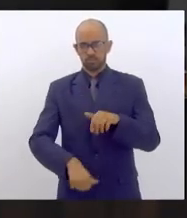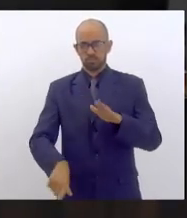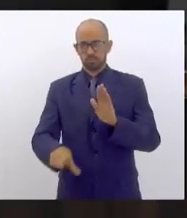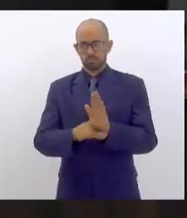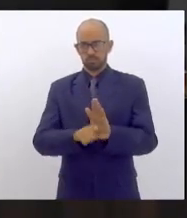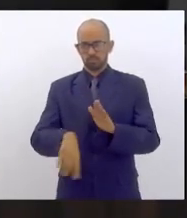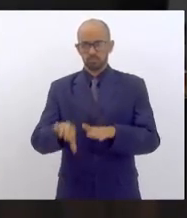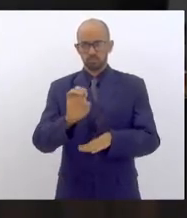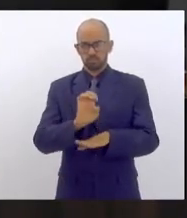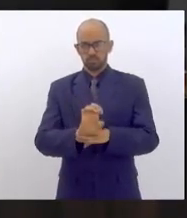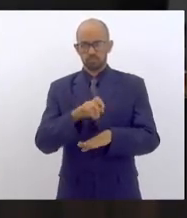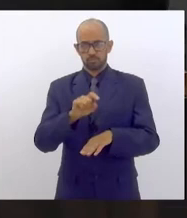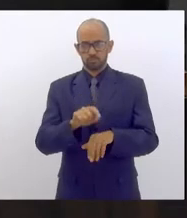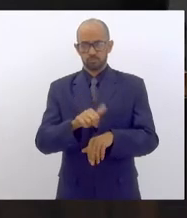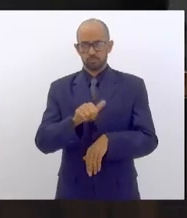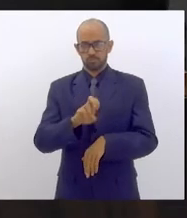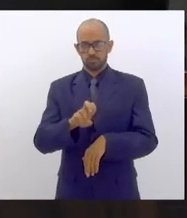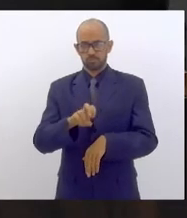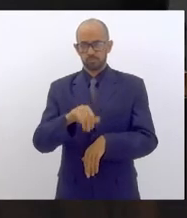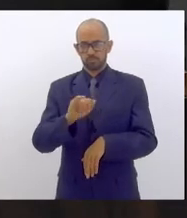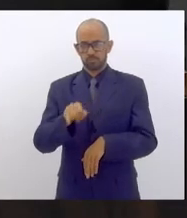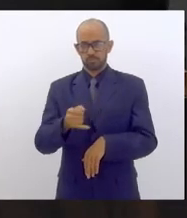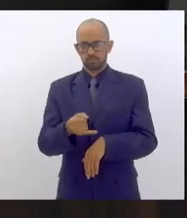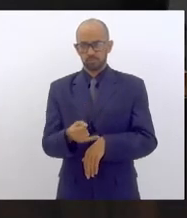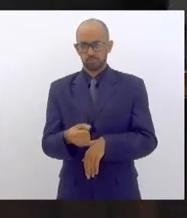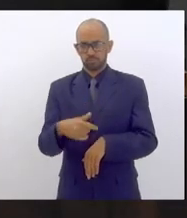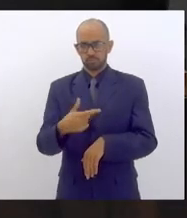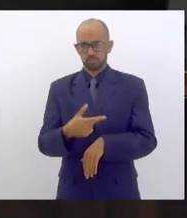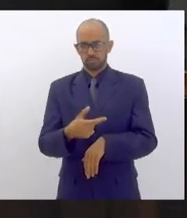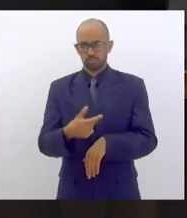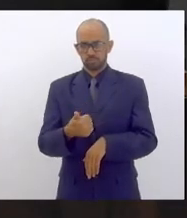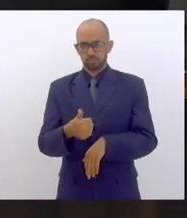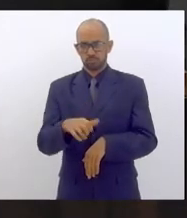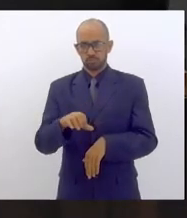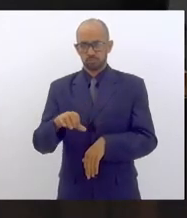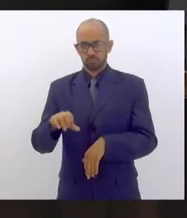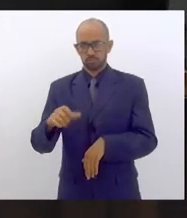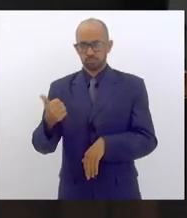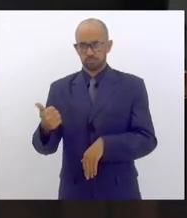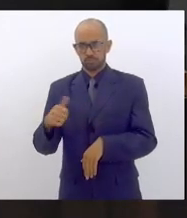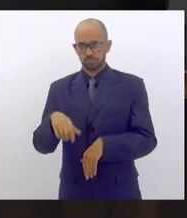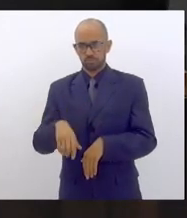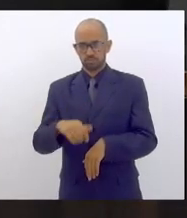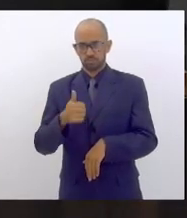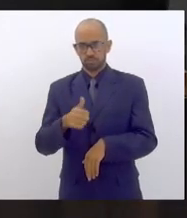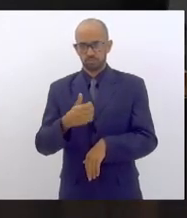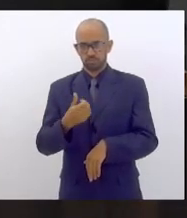1791-A de 15 de janeiro de 91, 1650 de 16 de maio de 90,